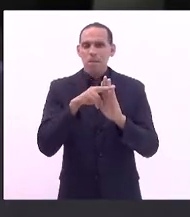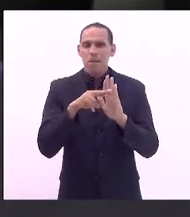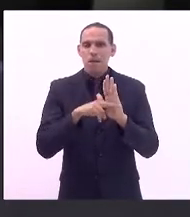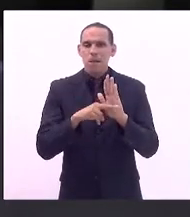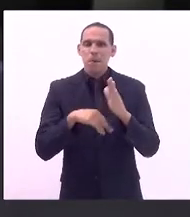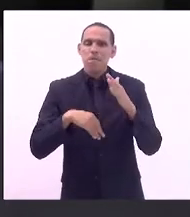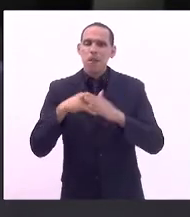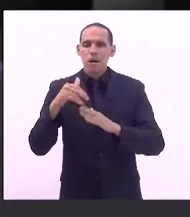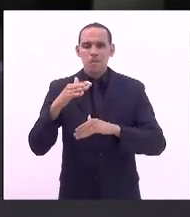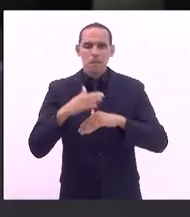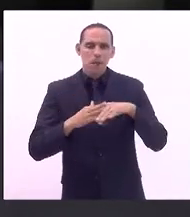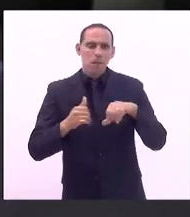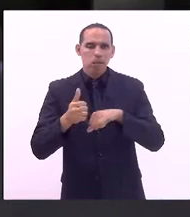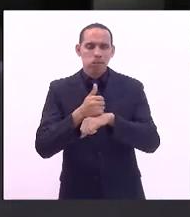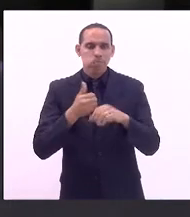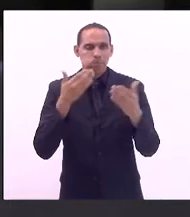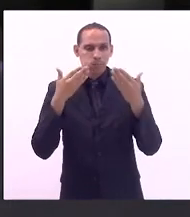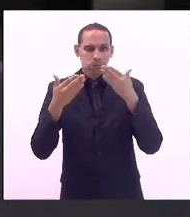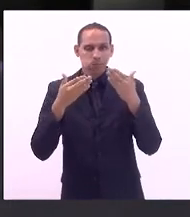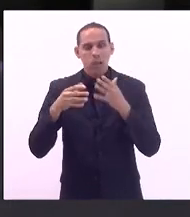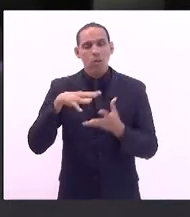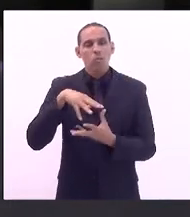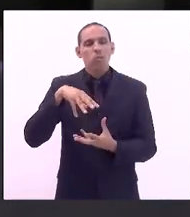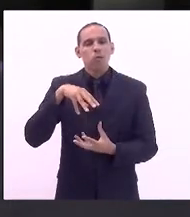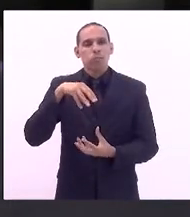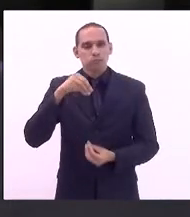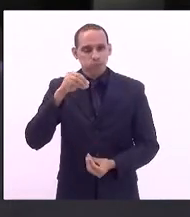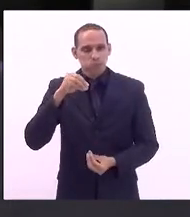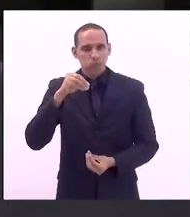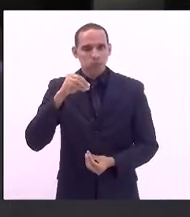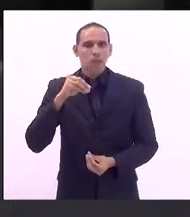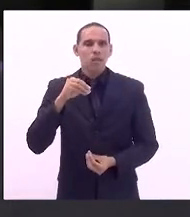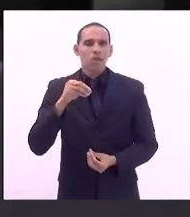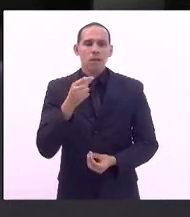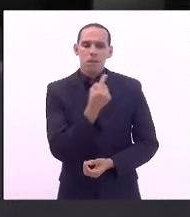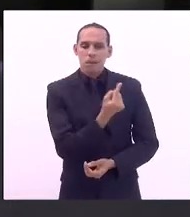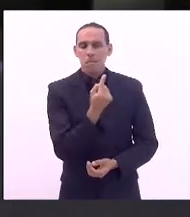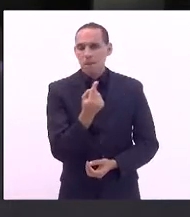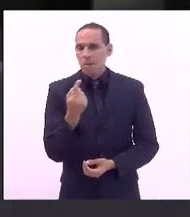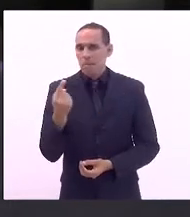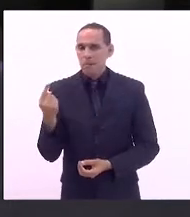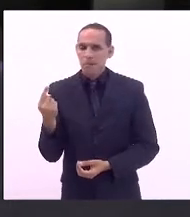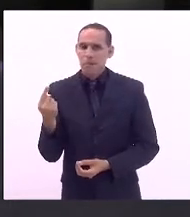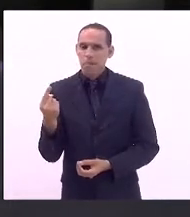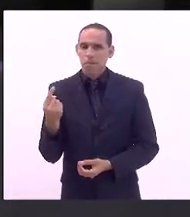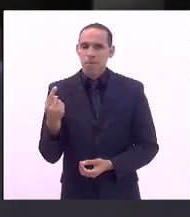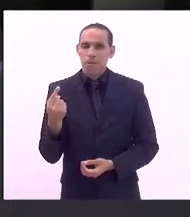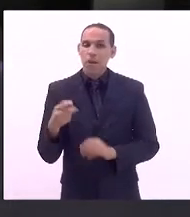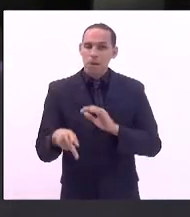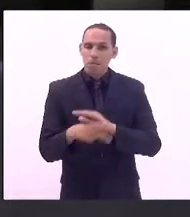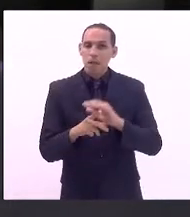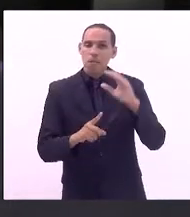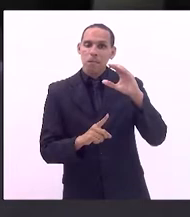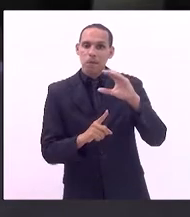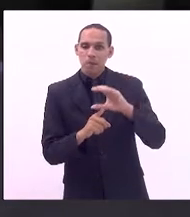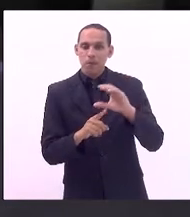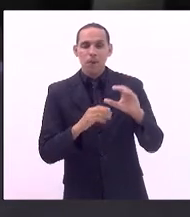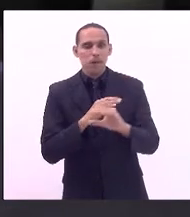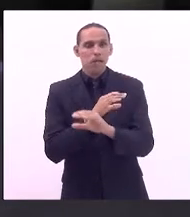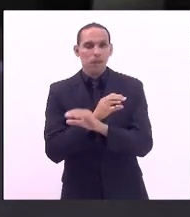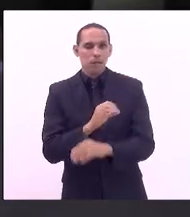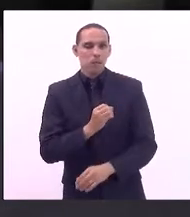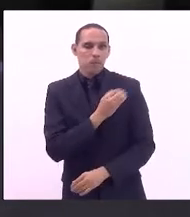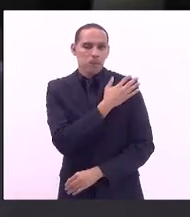de assistência espiritual individual no âmbito do Estado do Rio de Janeiro prestada pelos capelães civis e